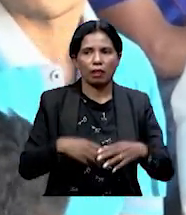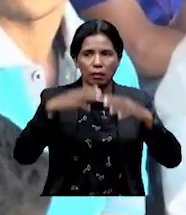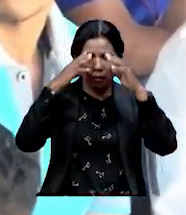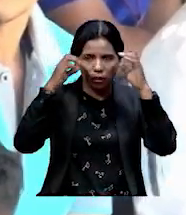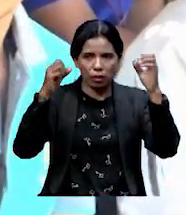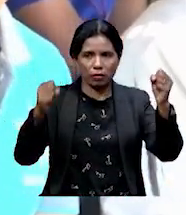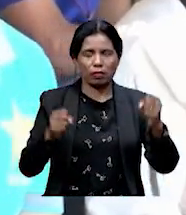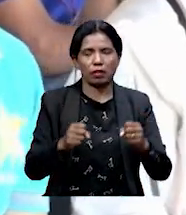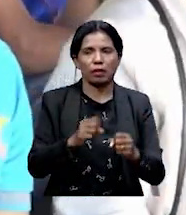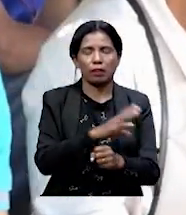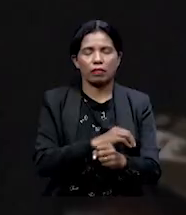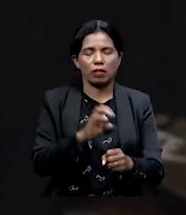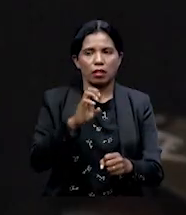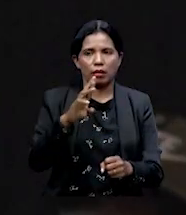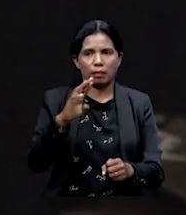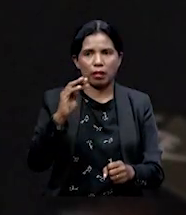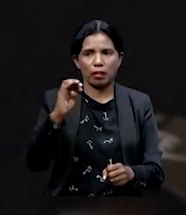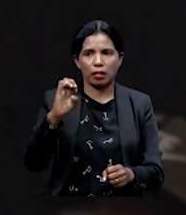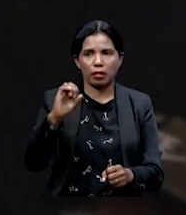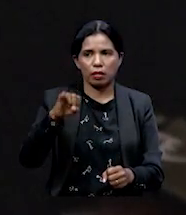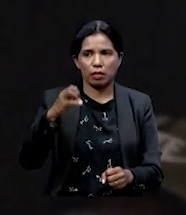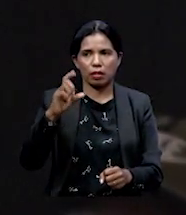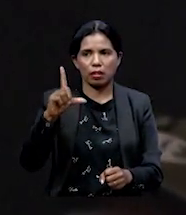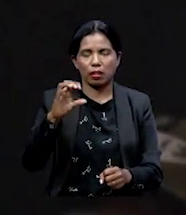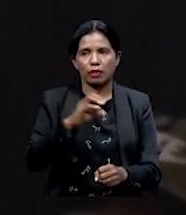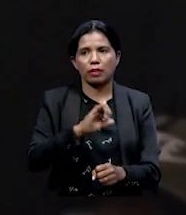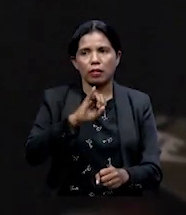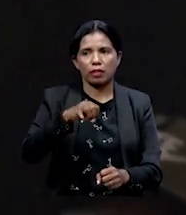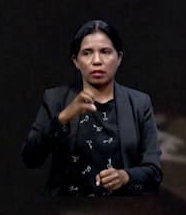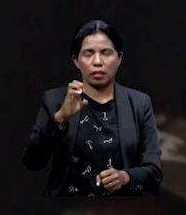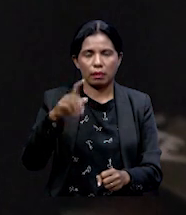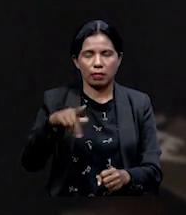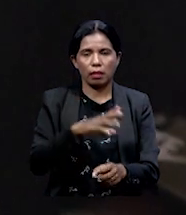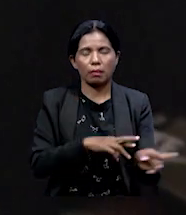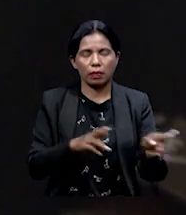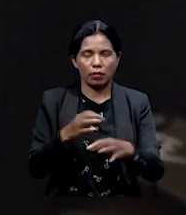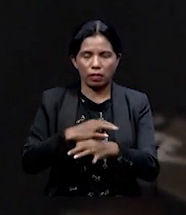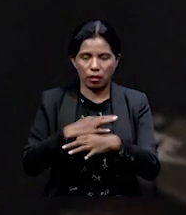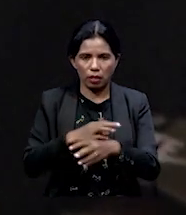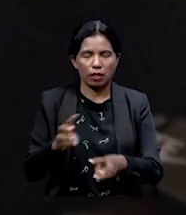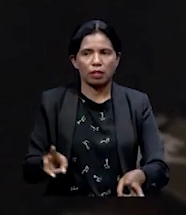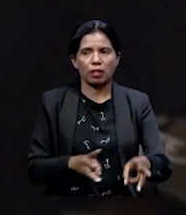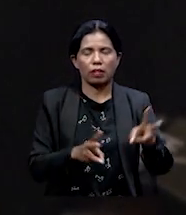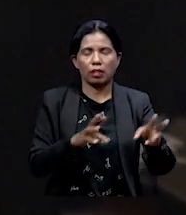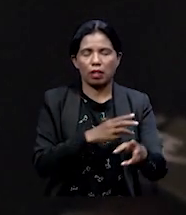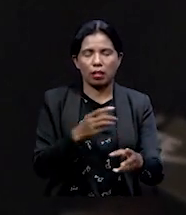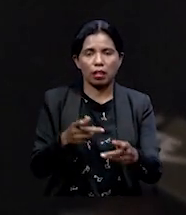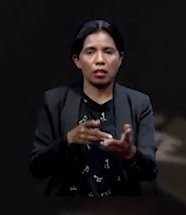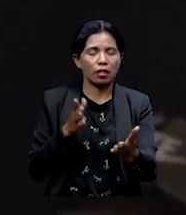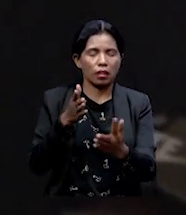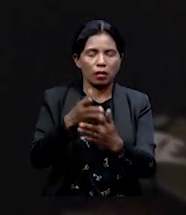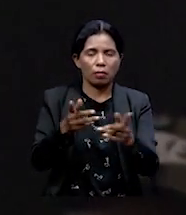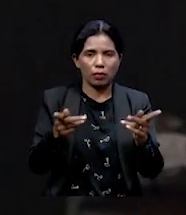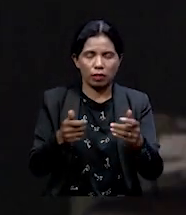Gestão de Equipamento, Hermenegildo da Costa, declara, IGIP, pronto a atuar a estrada Sirnebe, liga para o posto administrativo